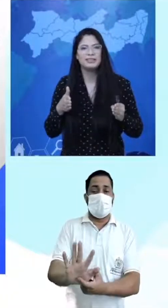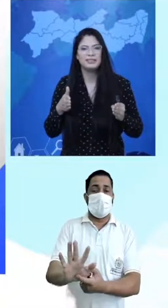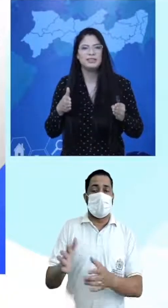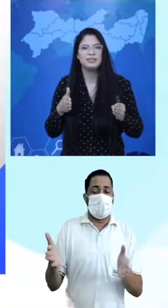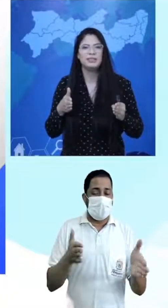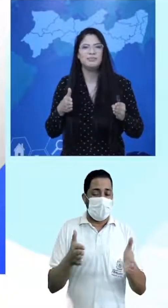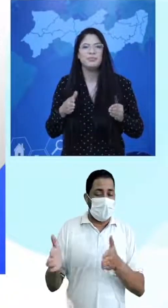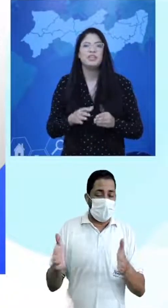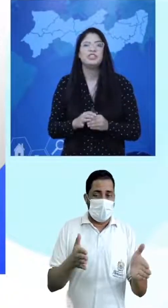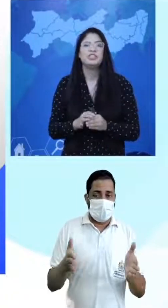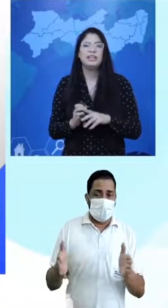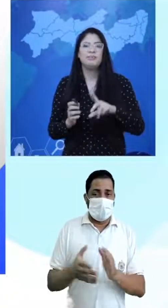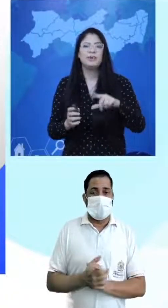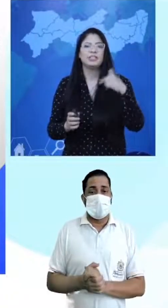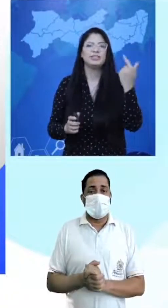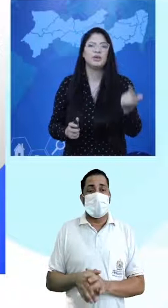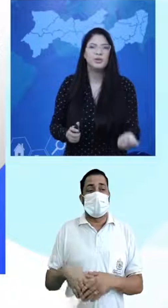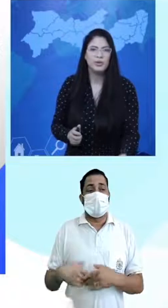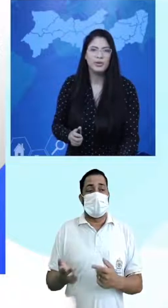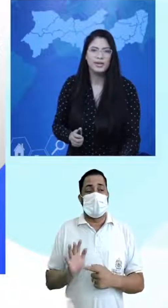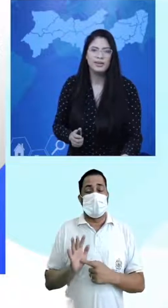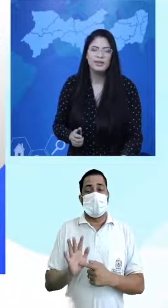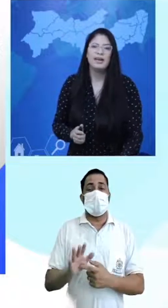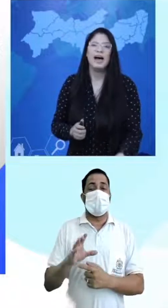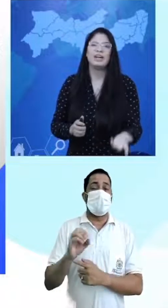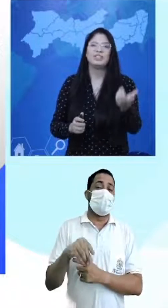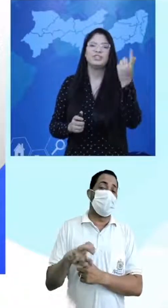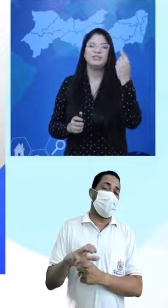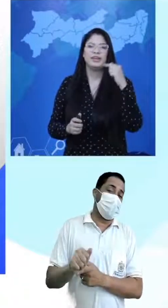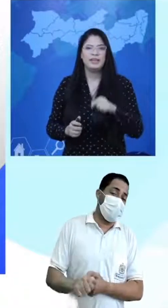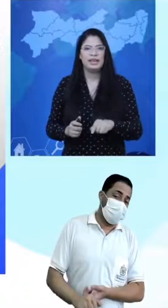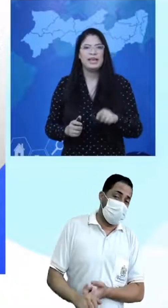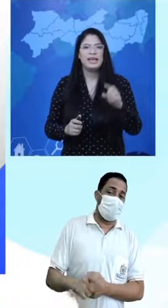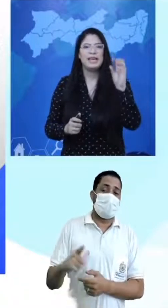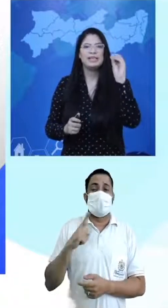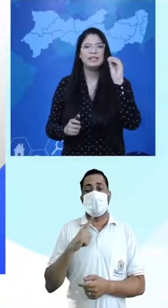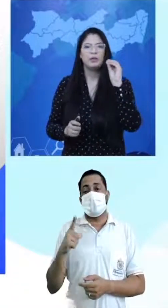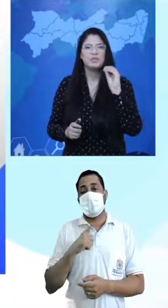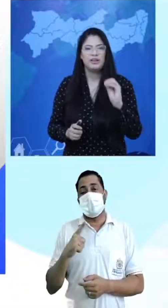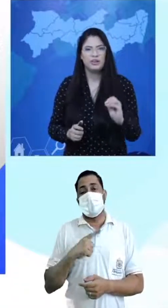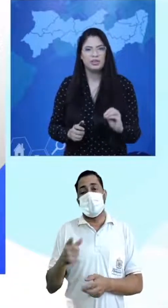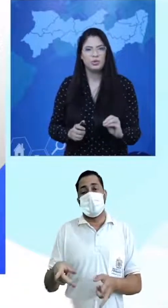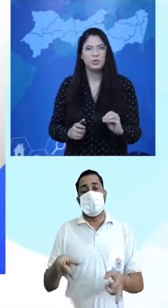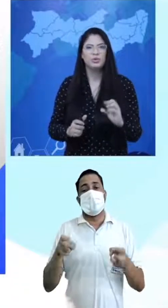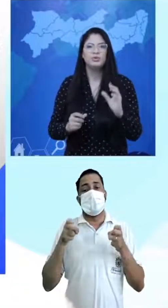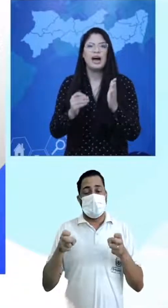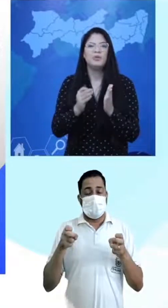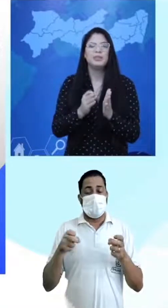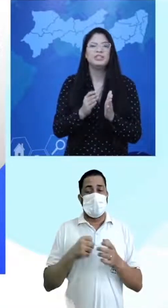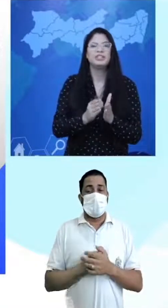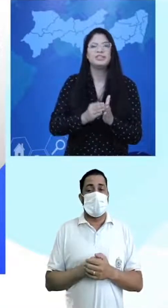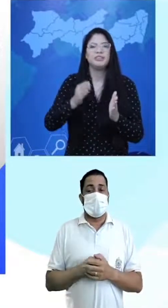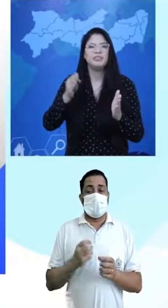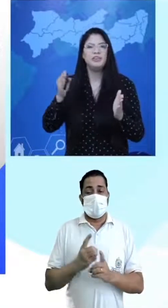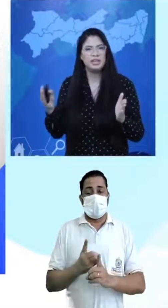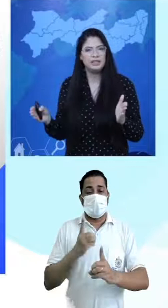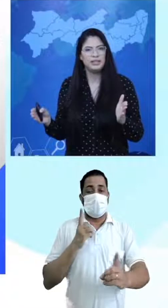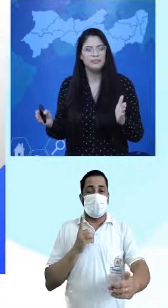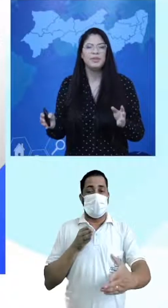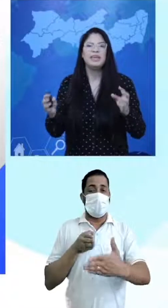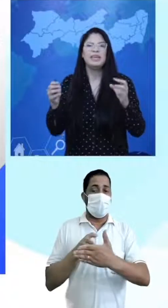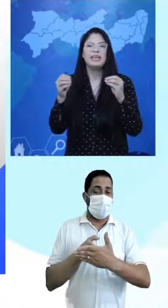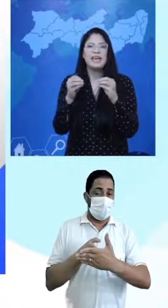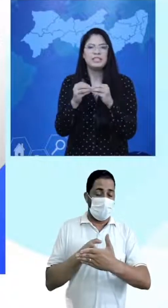paralelas entre si. Já na projeção cônica, a gente vai ter esse observador a uma distância